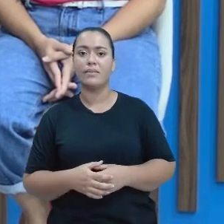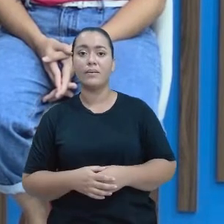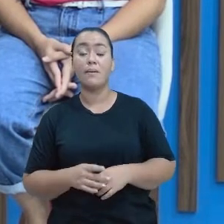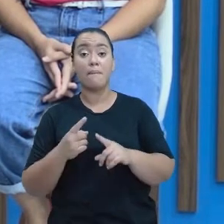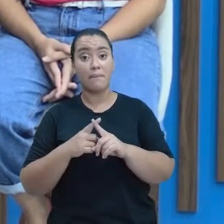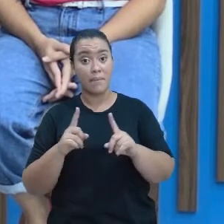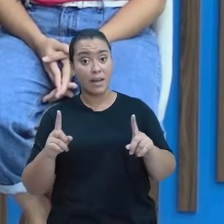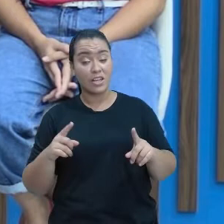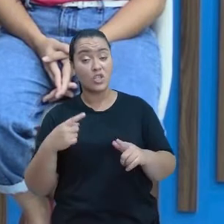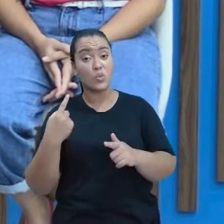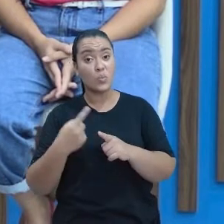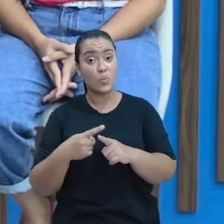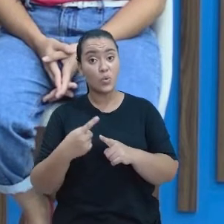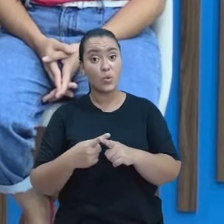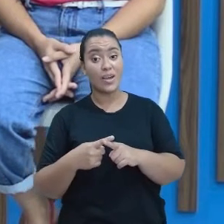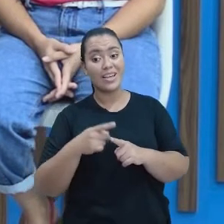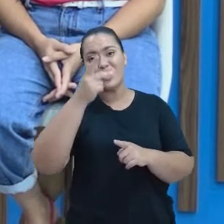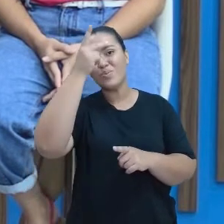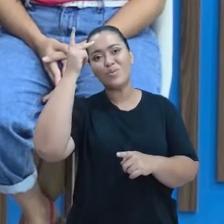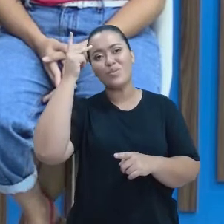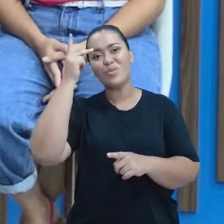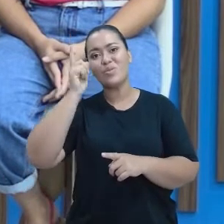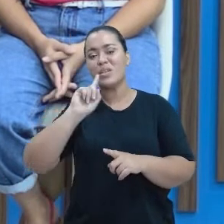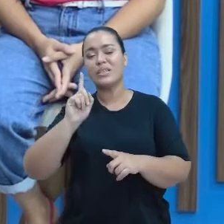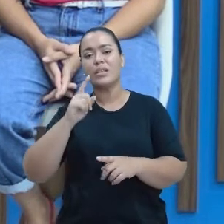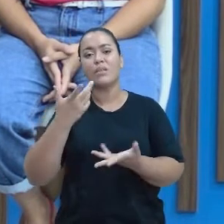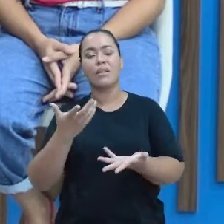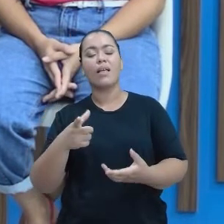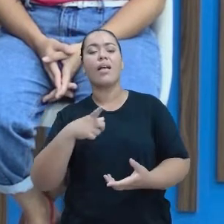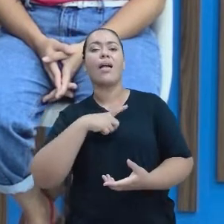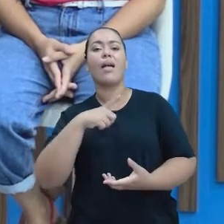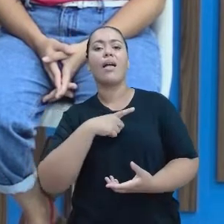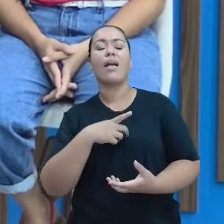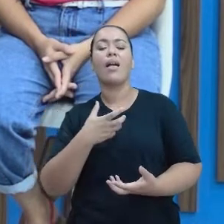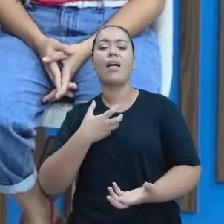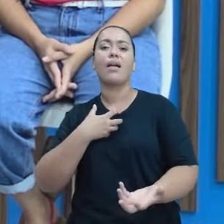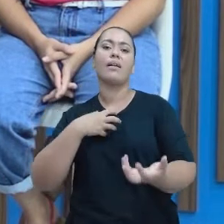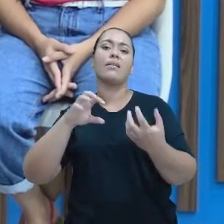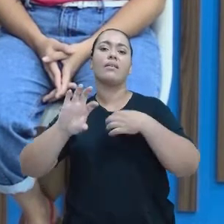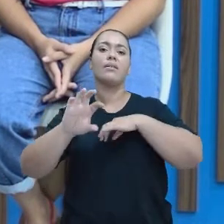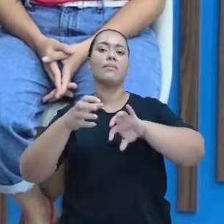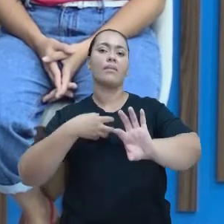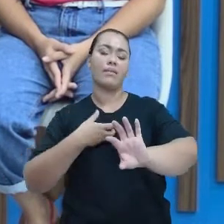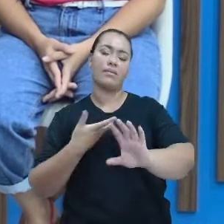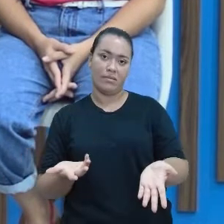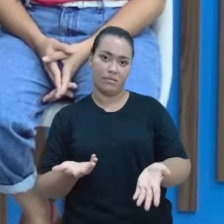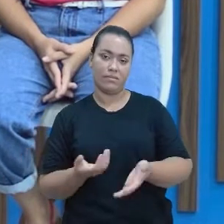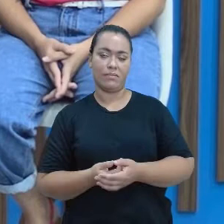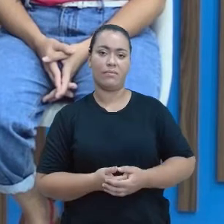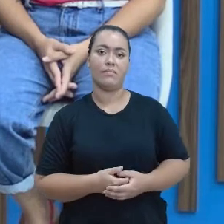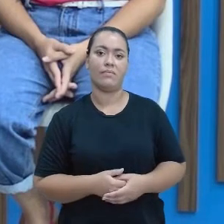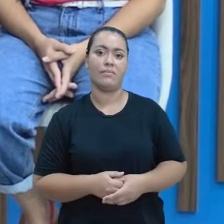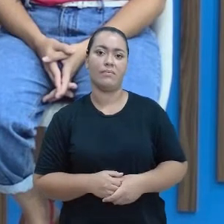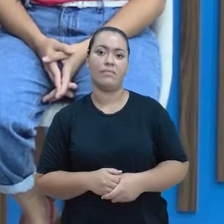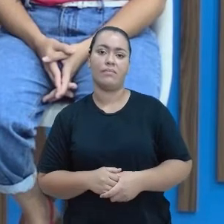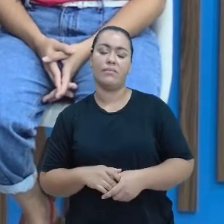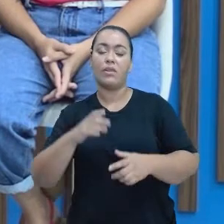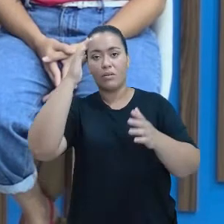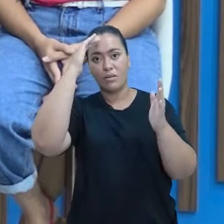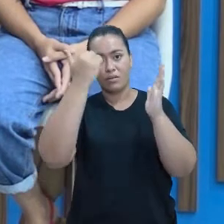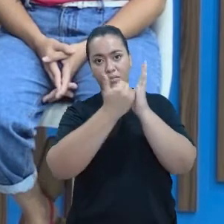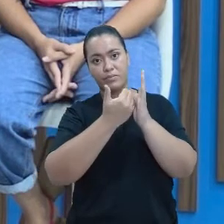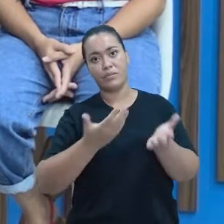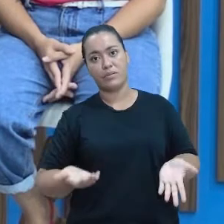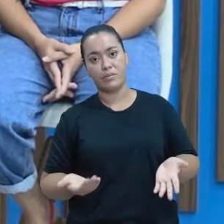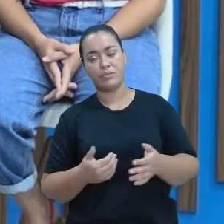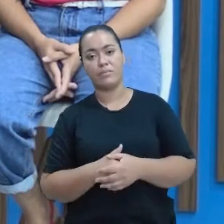mas porque as pessoas não olham o outro como deveriam. tá? Com o devido respeito. Então,